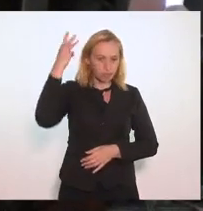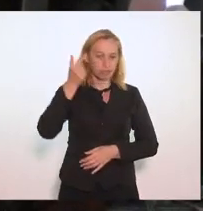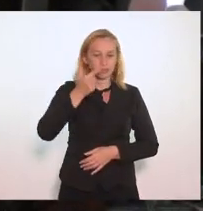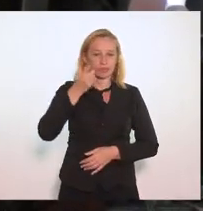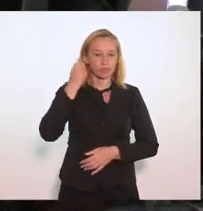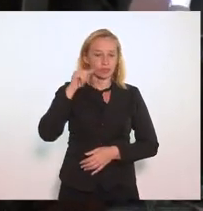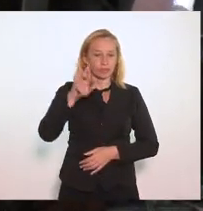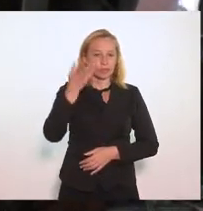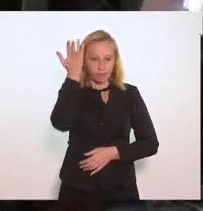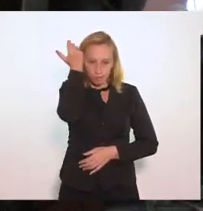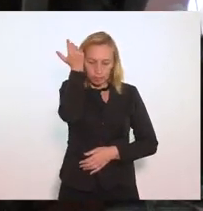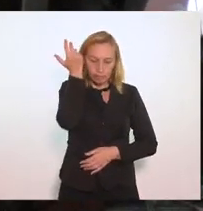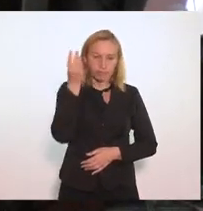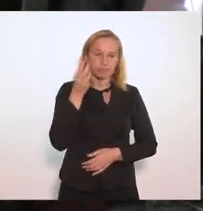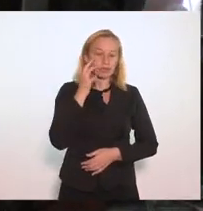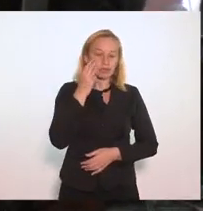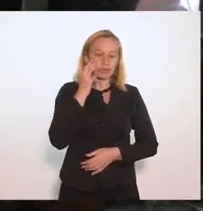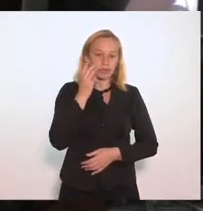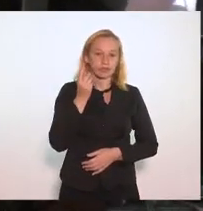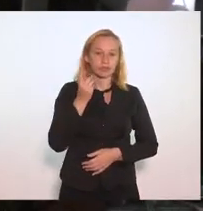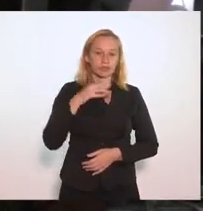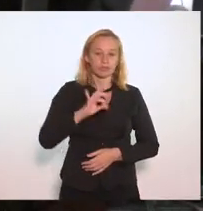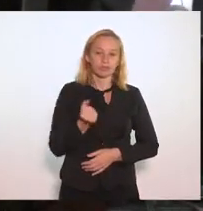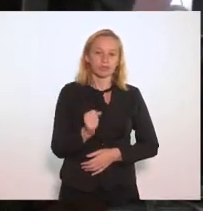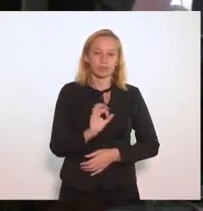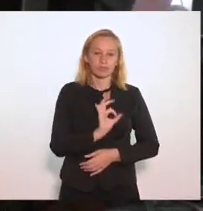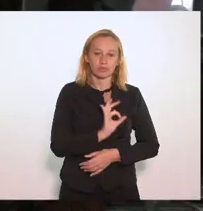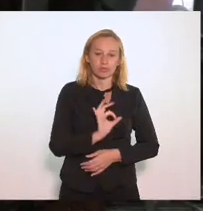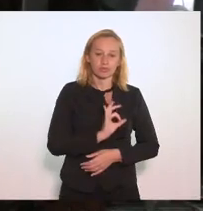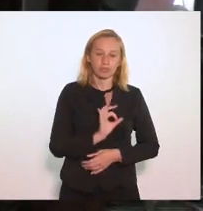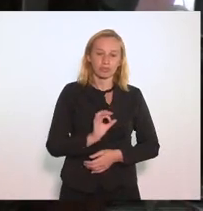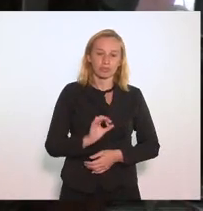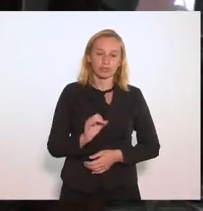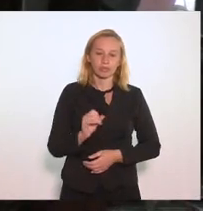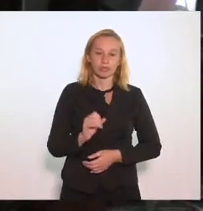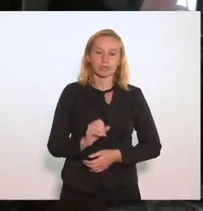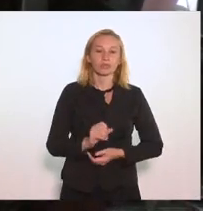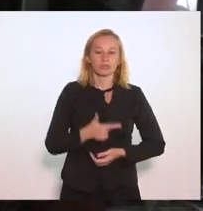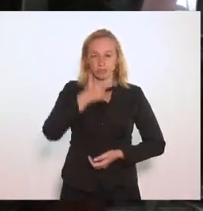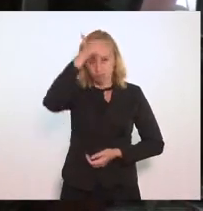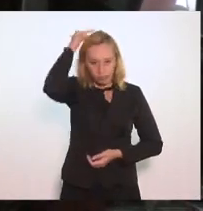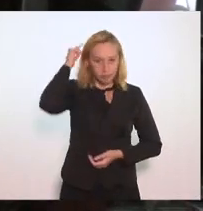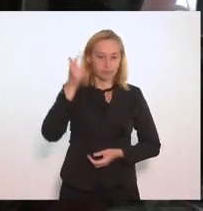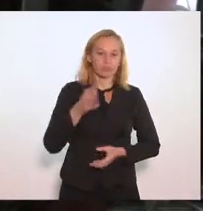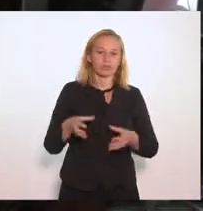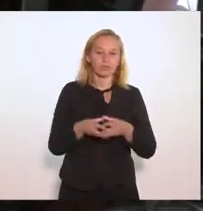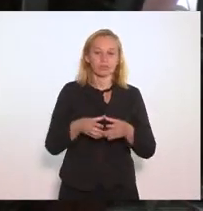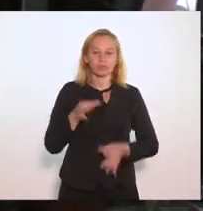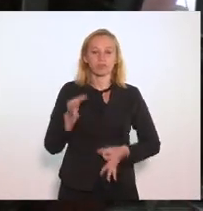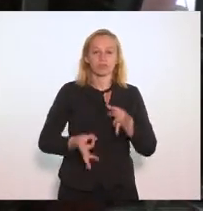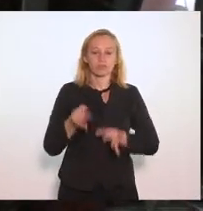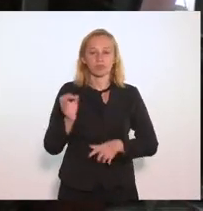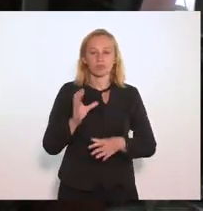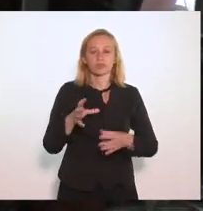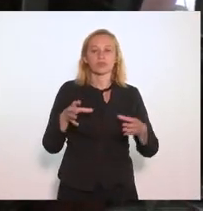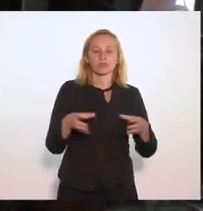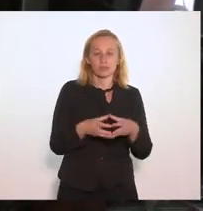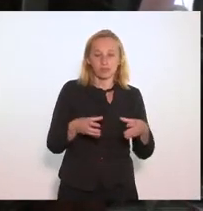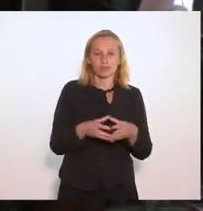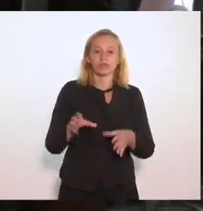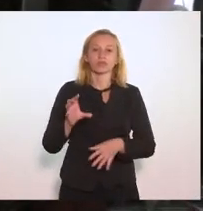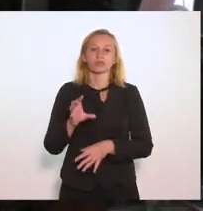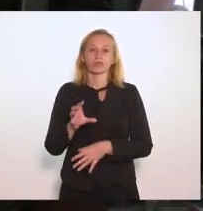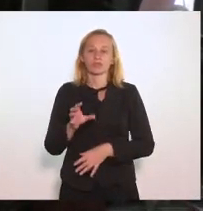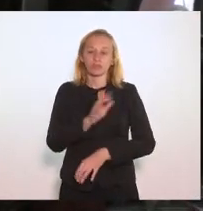Coelho Valdeque Carneiro Marta Rocha e Luiz Paulo dependendo de pareceres das comissões de condição de justiça de cultura de economia e indústria de